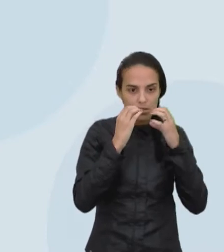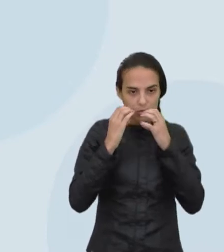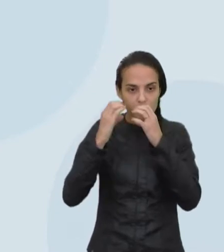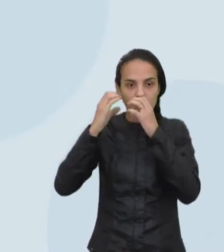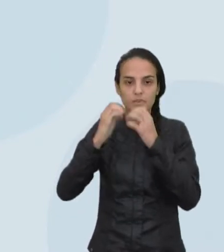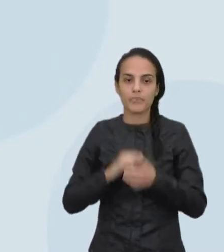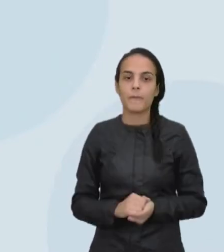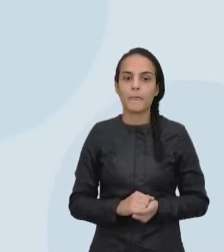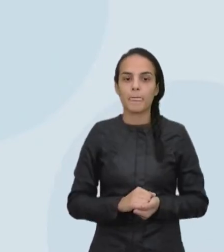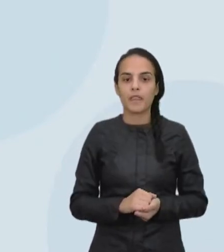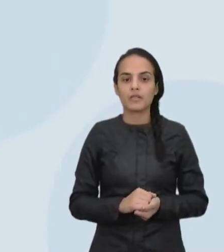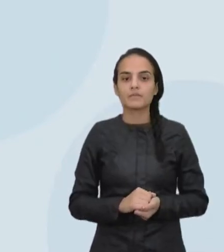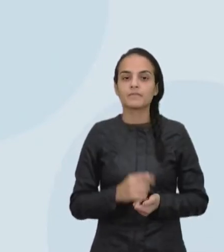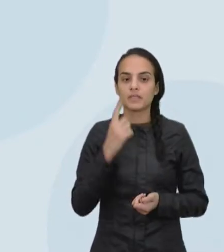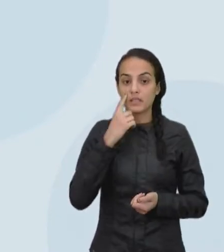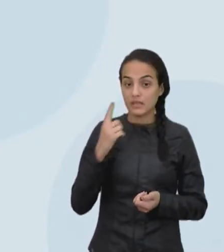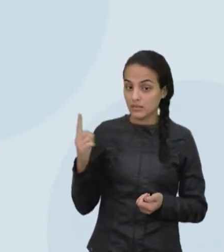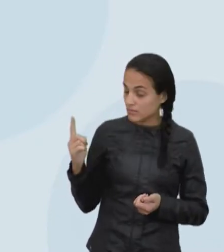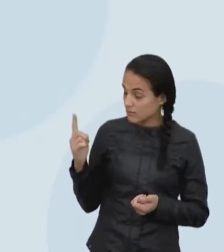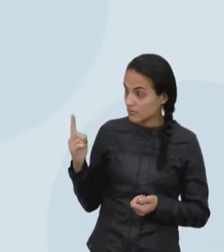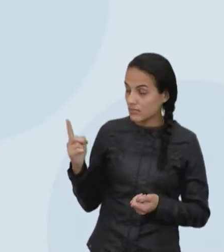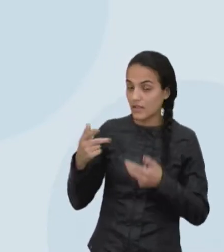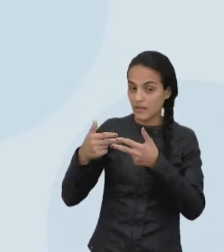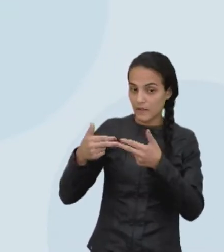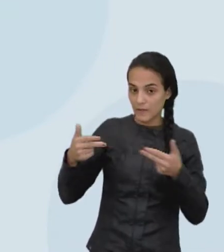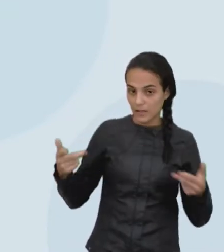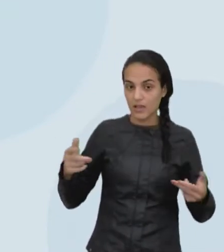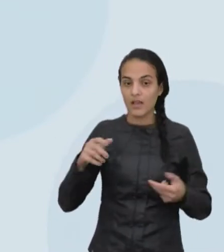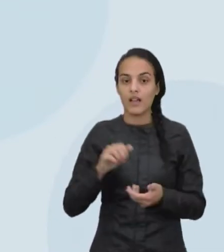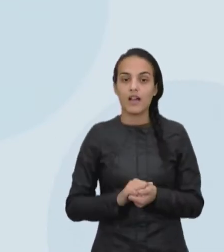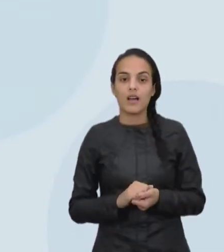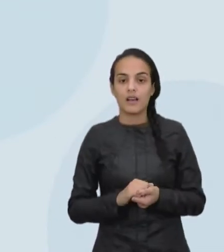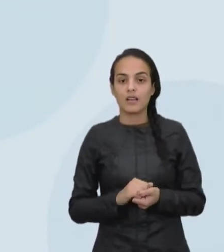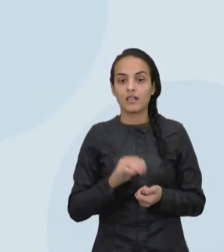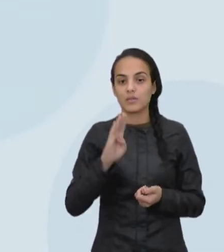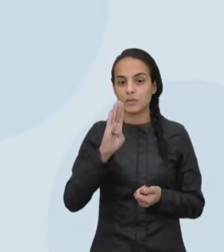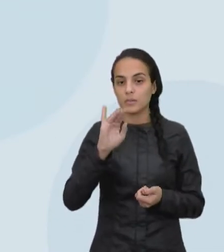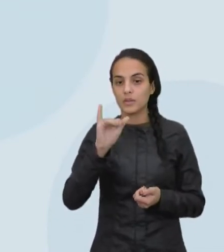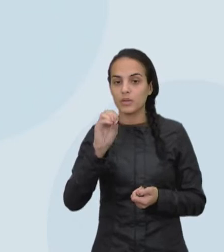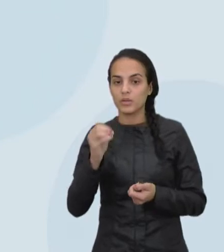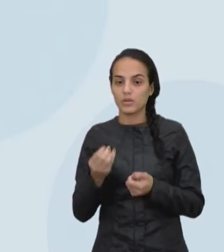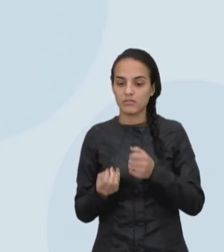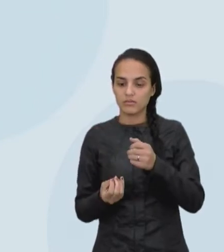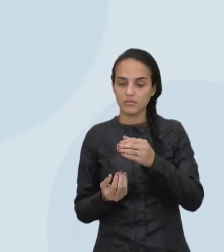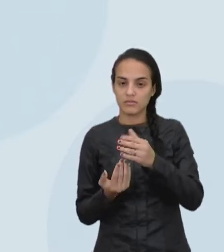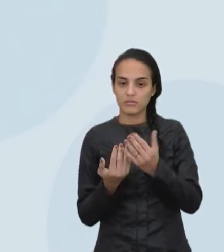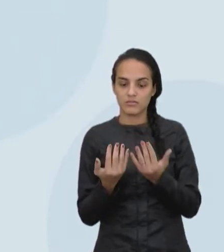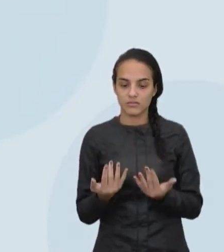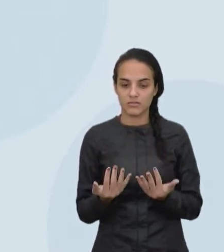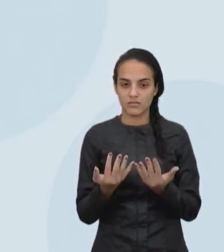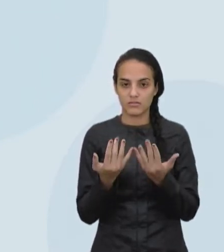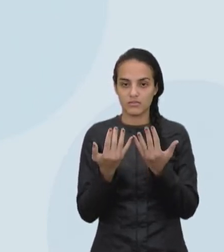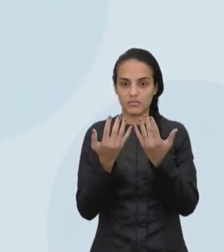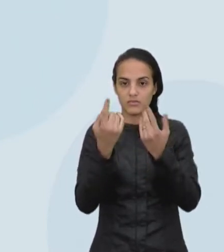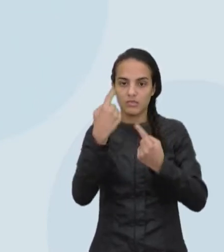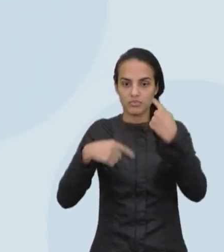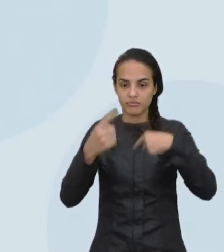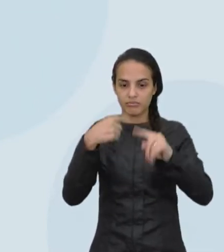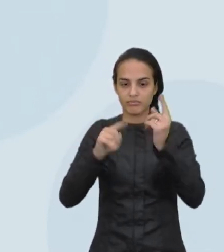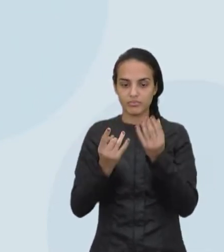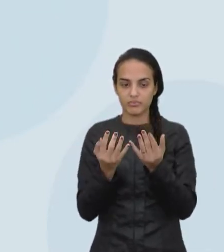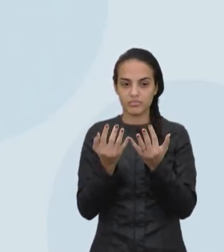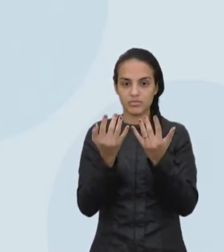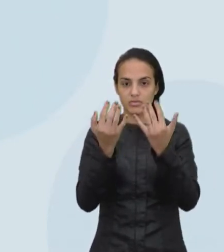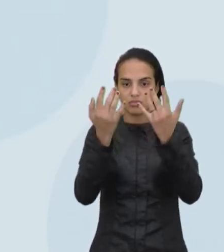biodiesel, carvão vegetal, que eu já dei como exemplo, a lenha, o biogás, ó, esse aqui a gente vai falar um pouco melhor depois, né?